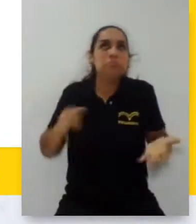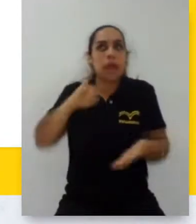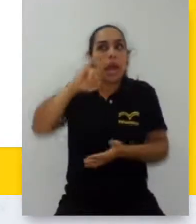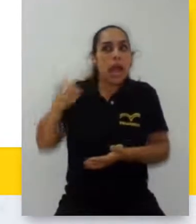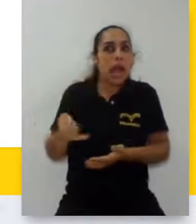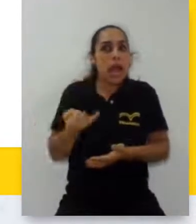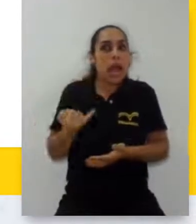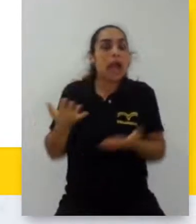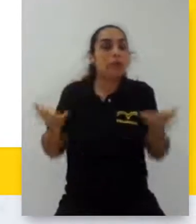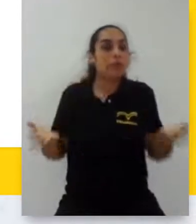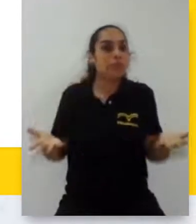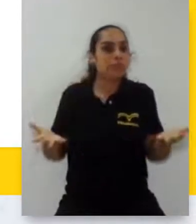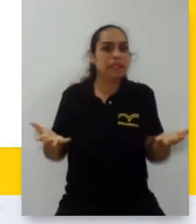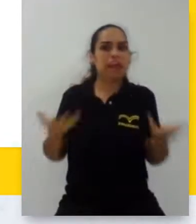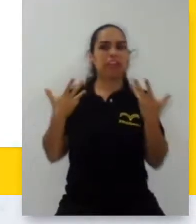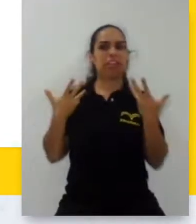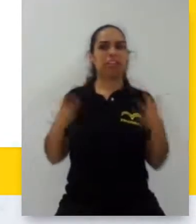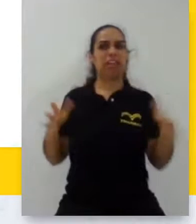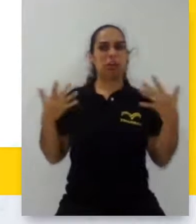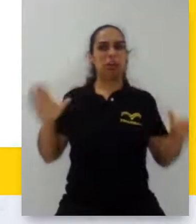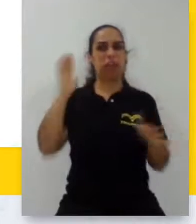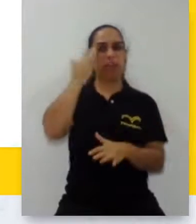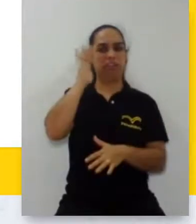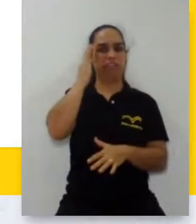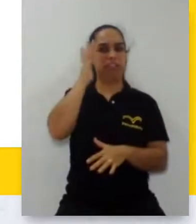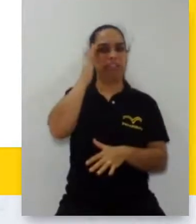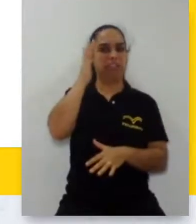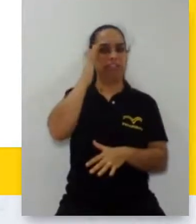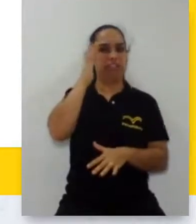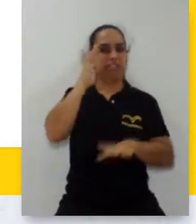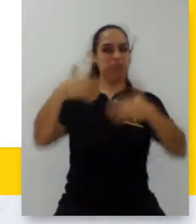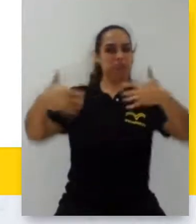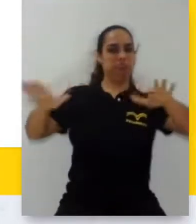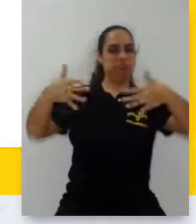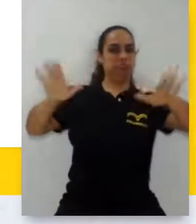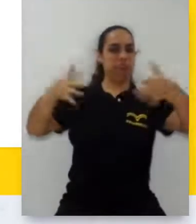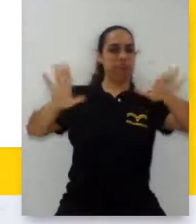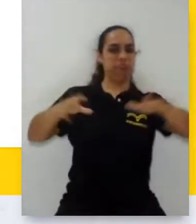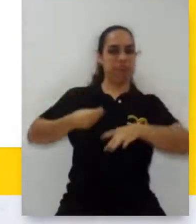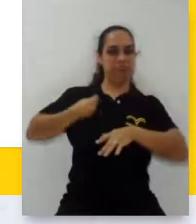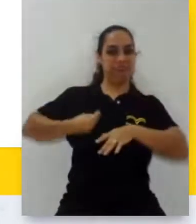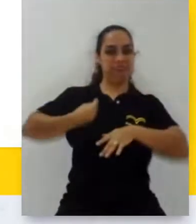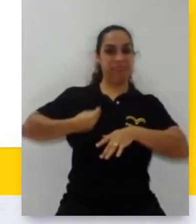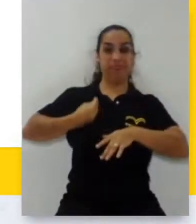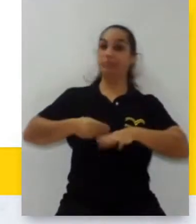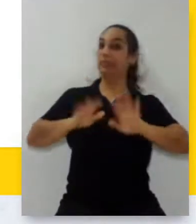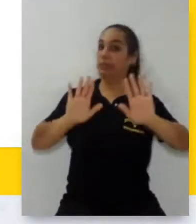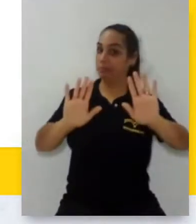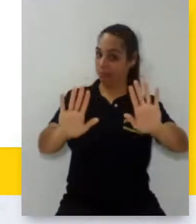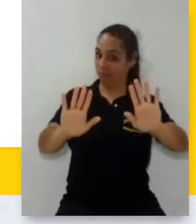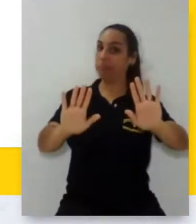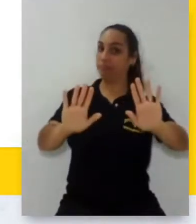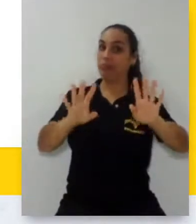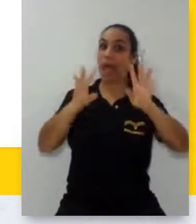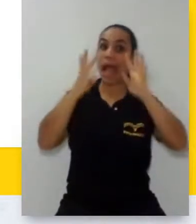não quiseram entender, enfim, o que eu quero falar para vocês? Por favor, pelo menos fiquem com o que eu vou falar agora,